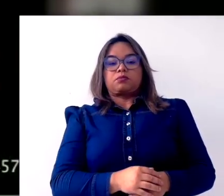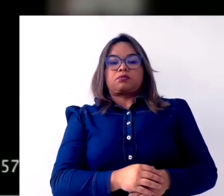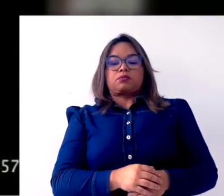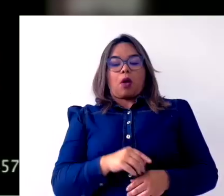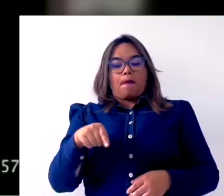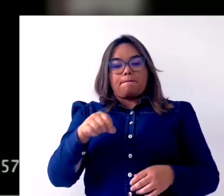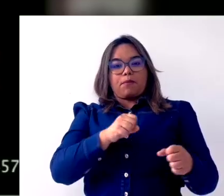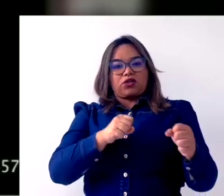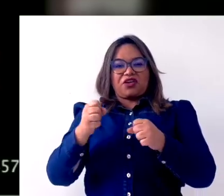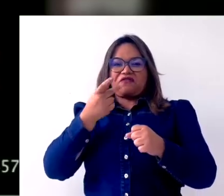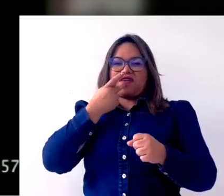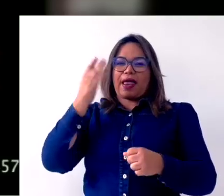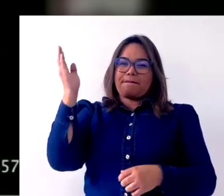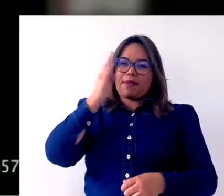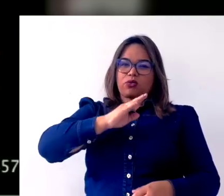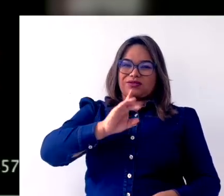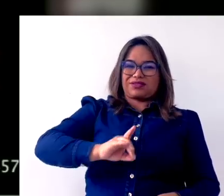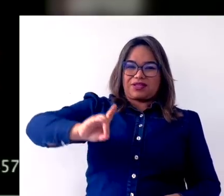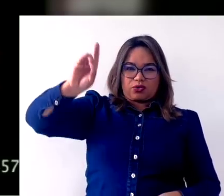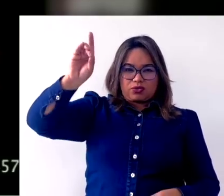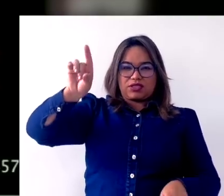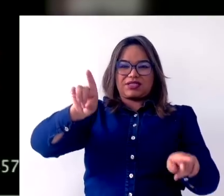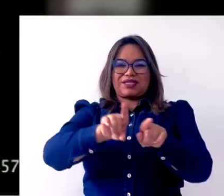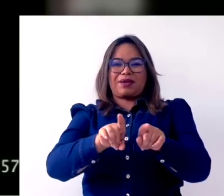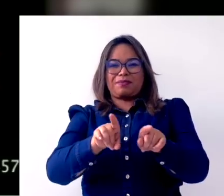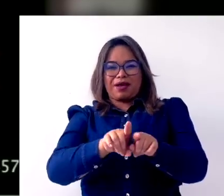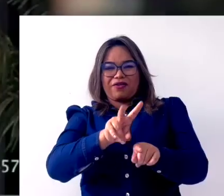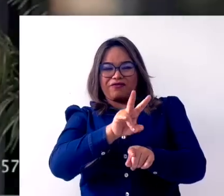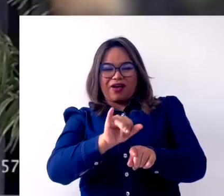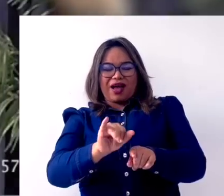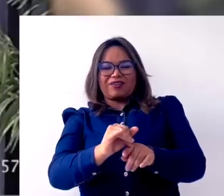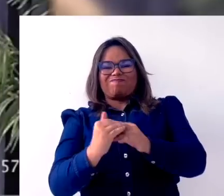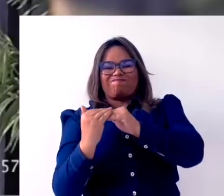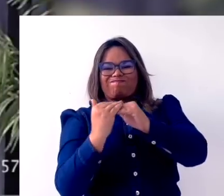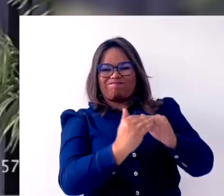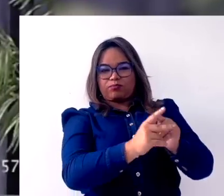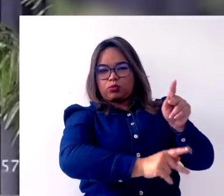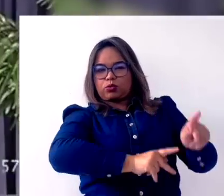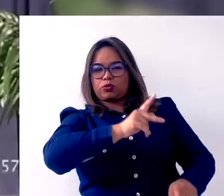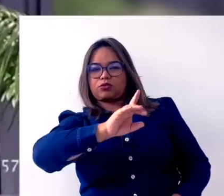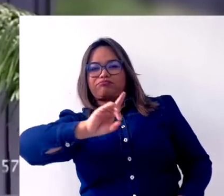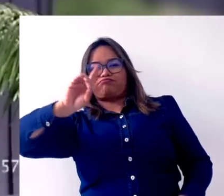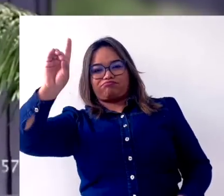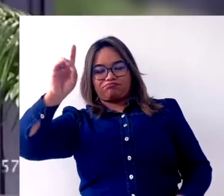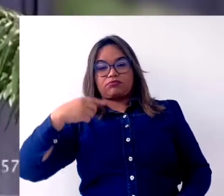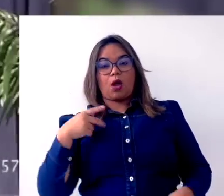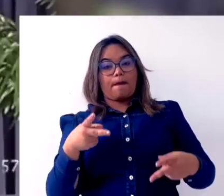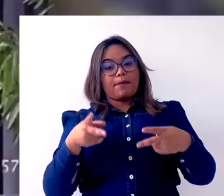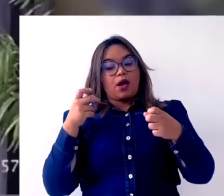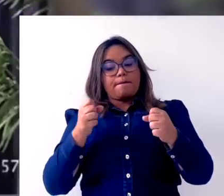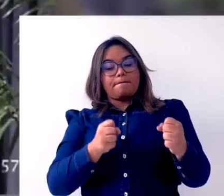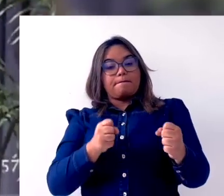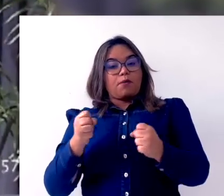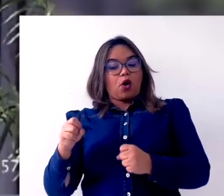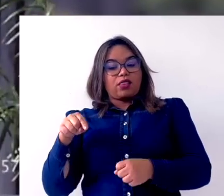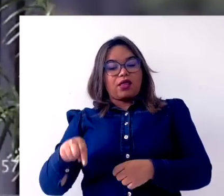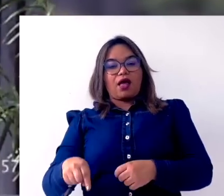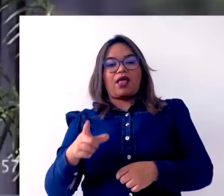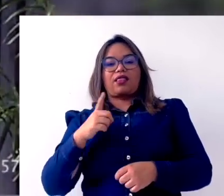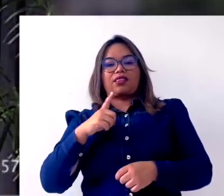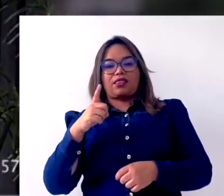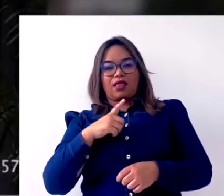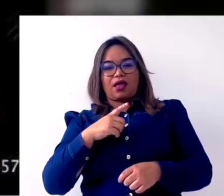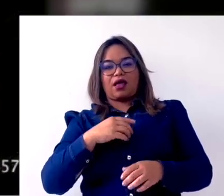palavras contra o Altíssimo, e cansará os santos do Altíssimo." Percebam que ele tem uma agenda política e